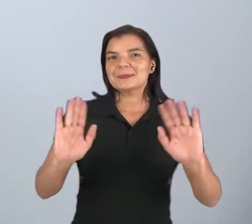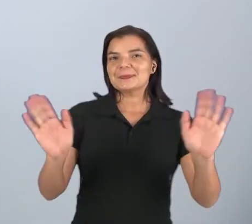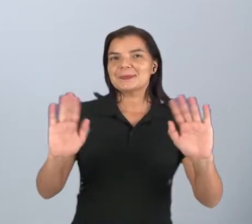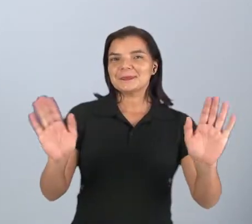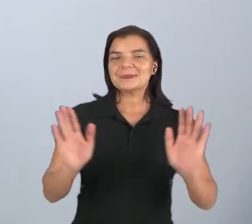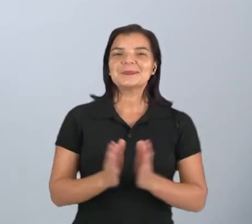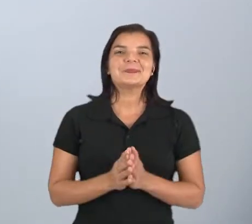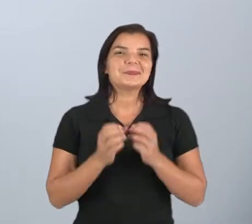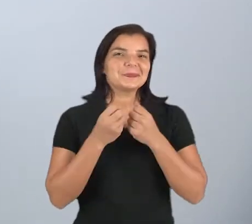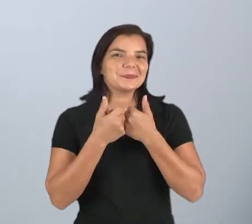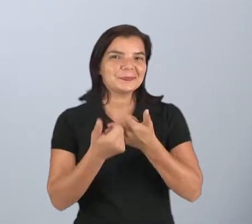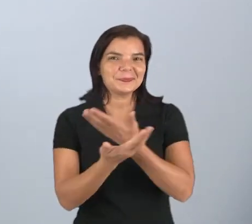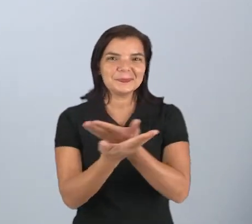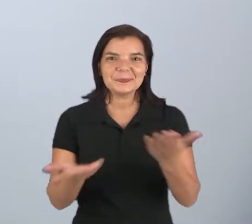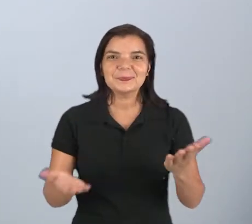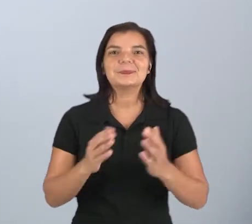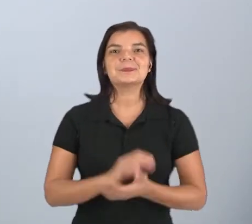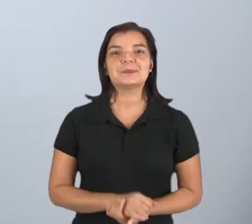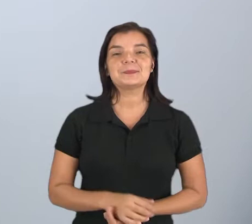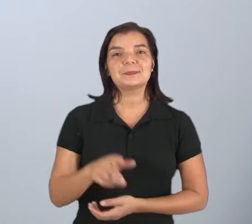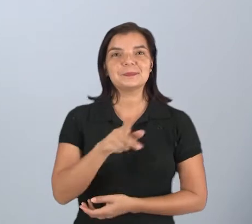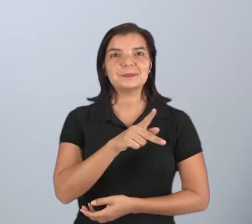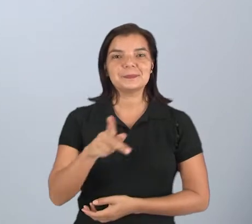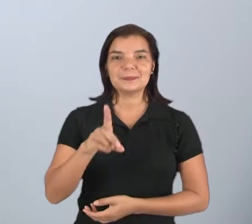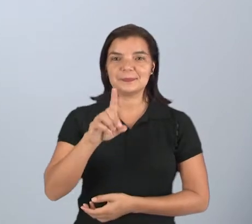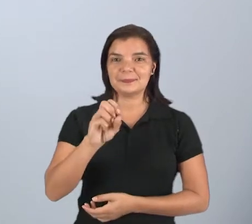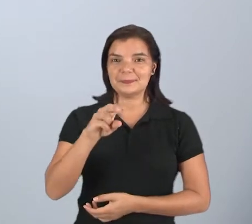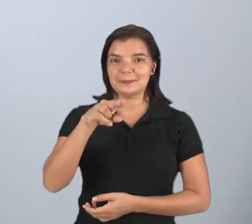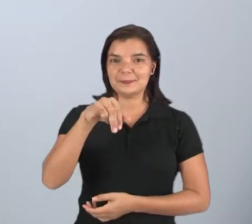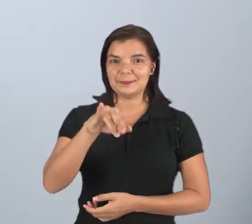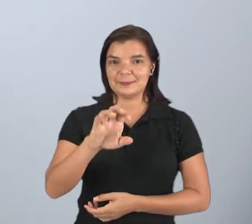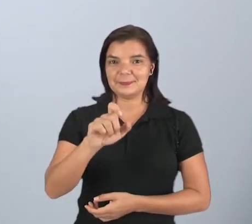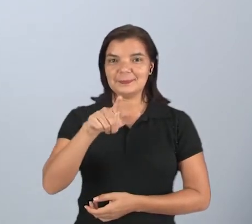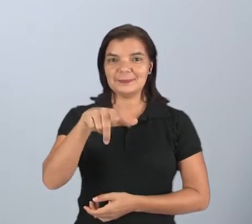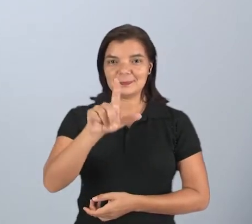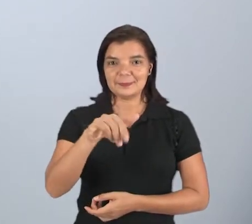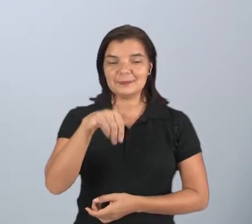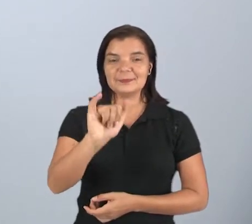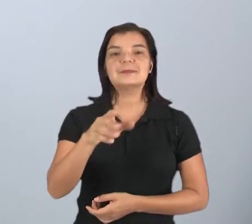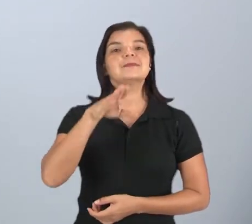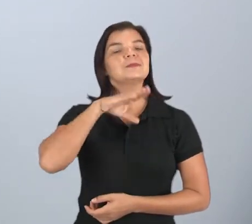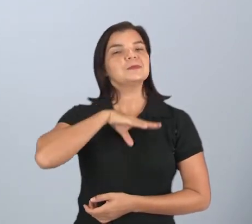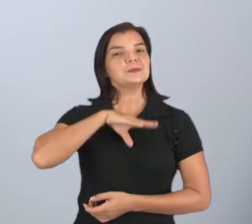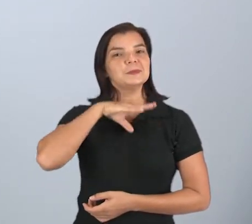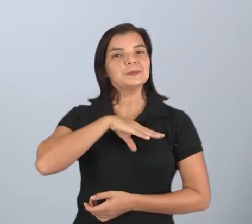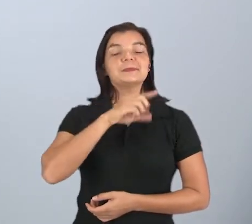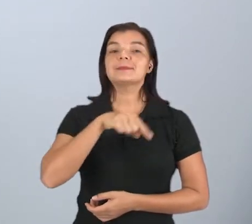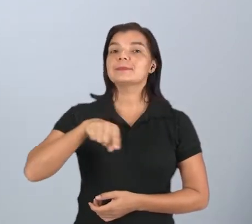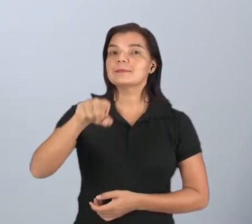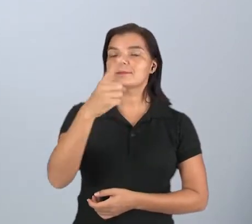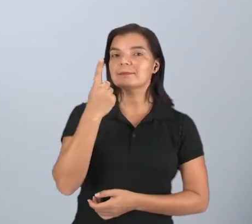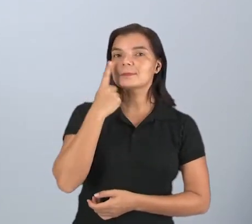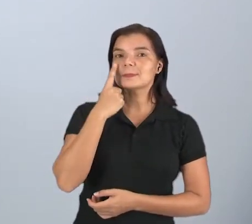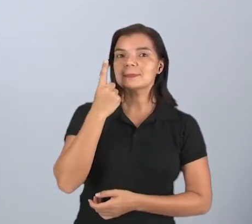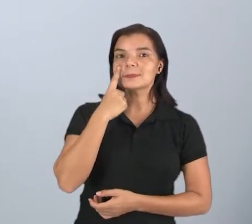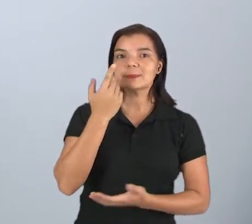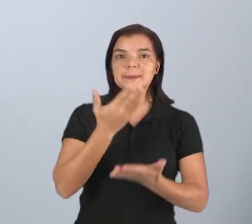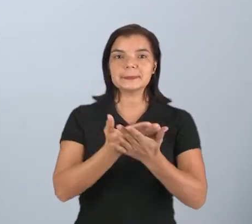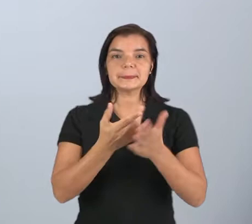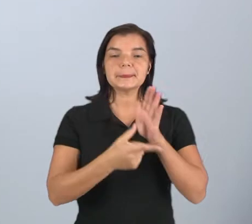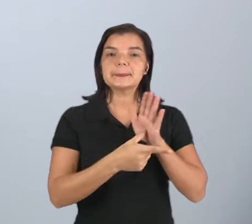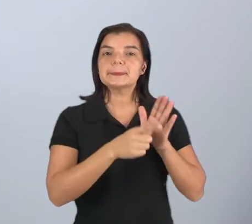Olá pessoal, tudo bem com vocês? Aqui professora Daniele Ximenes, de língua portuguesa. E você tem observado que nas